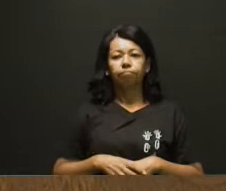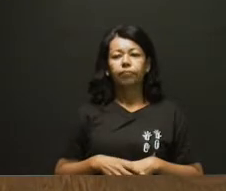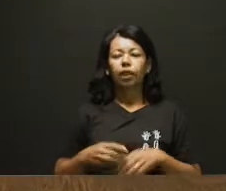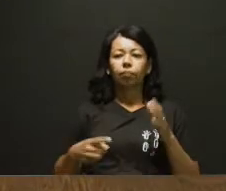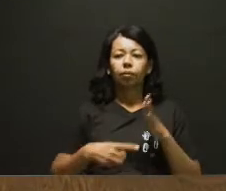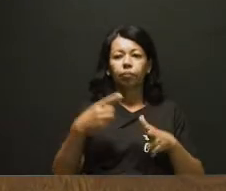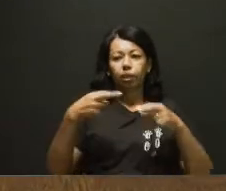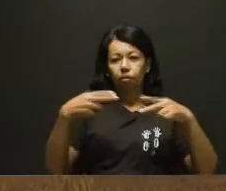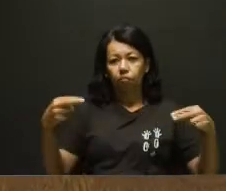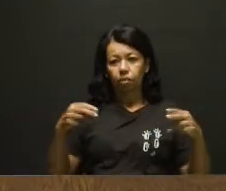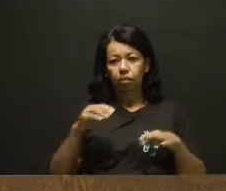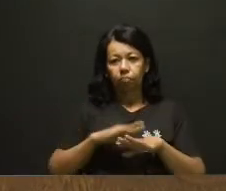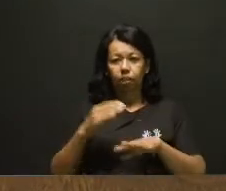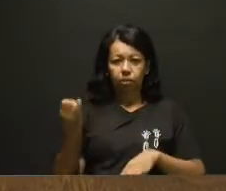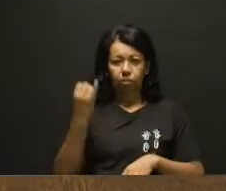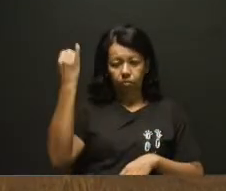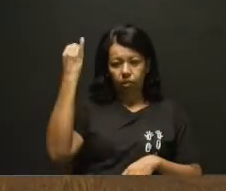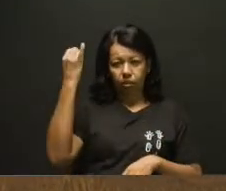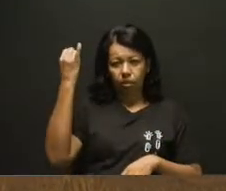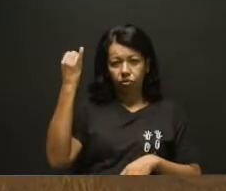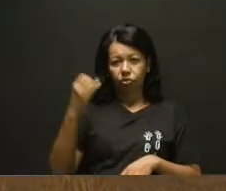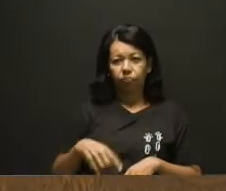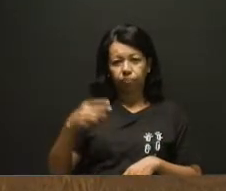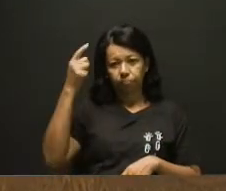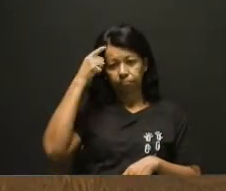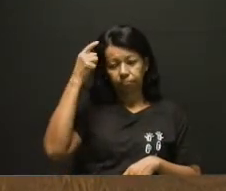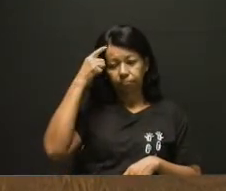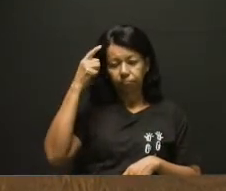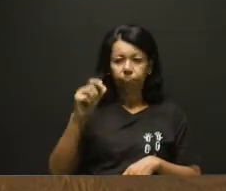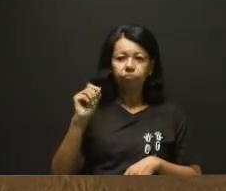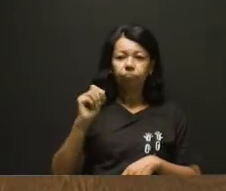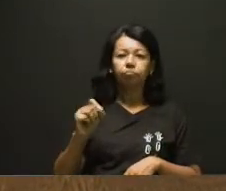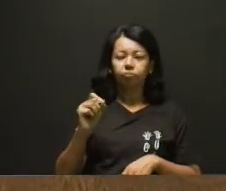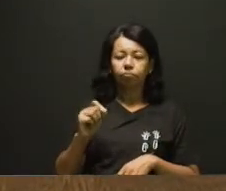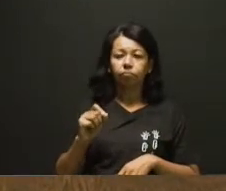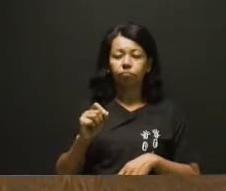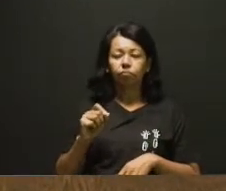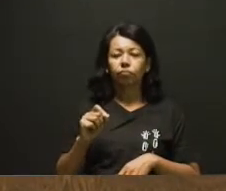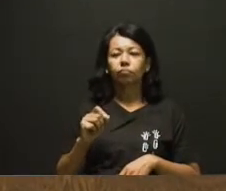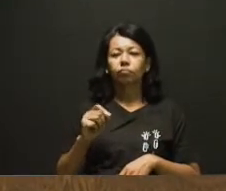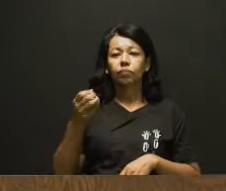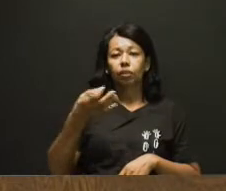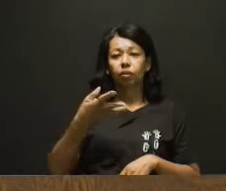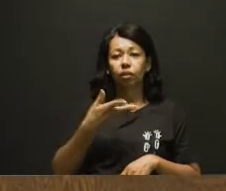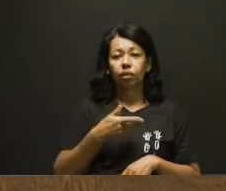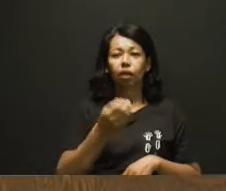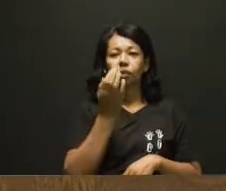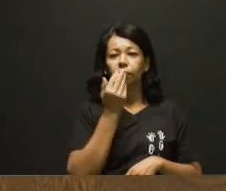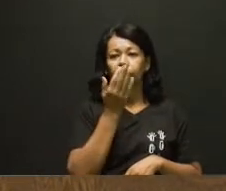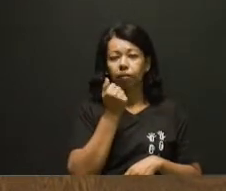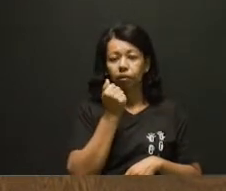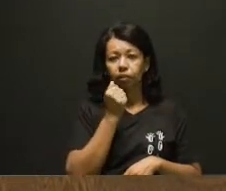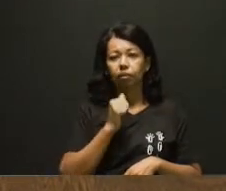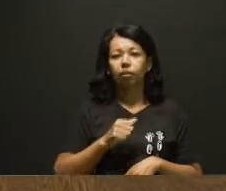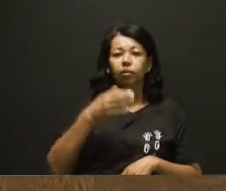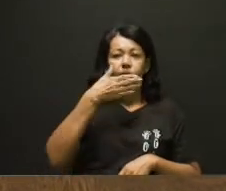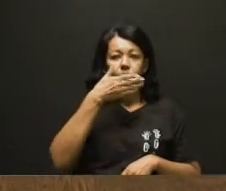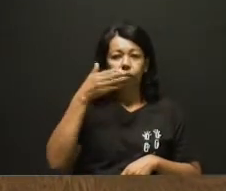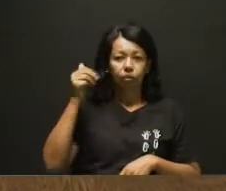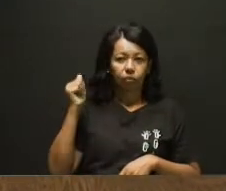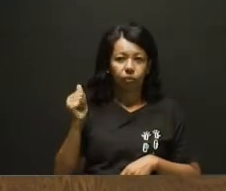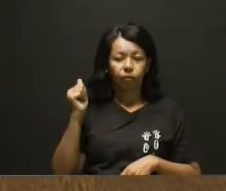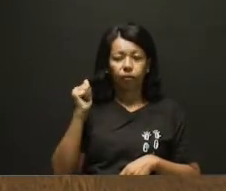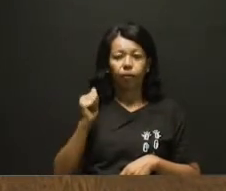passo mais importante que penso que o governo deu foi a qualidade da merenda que melhorou muito e onde